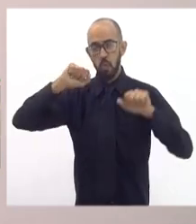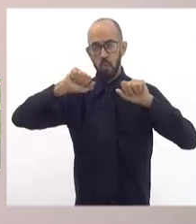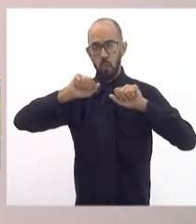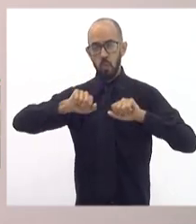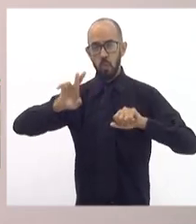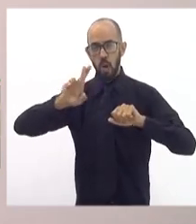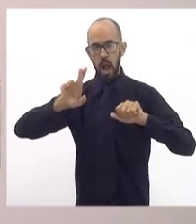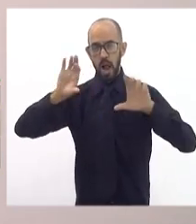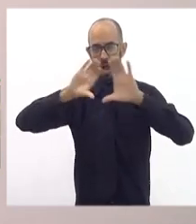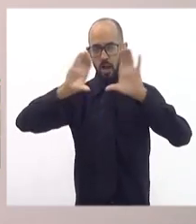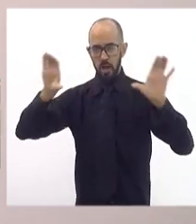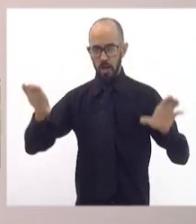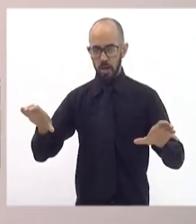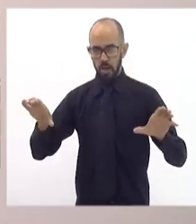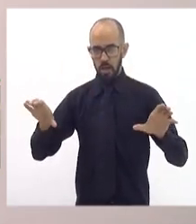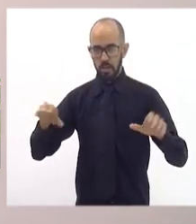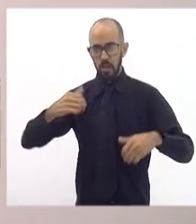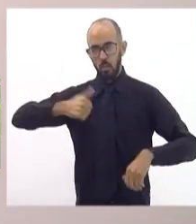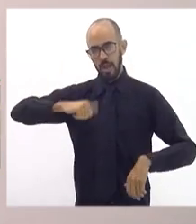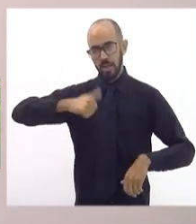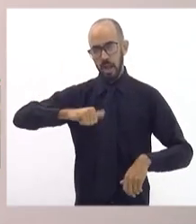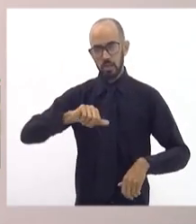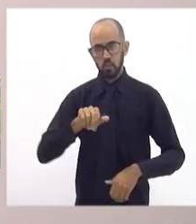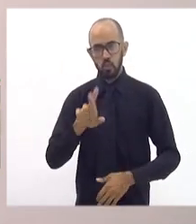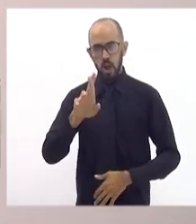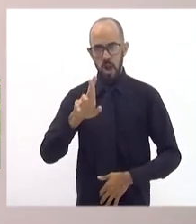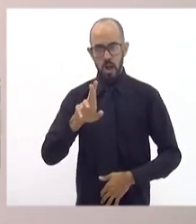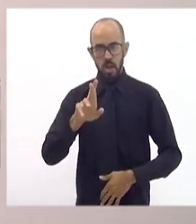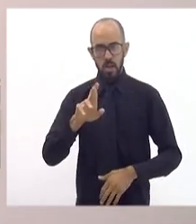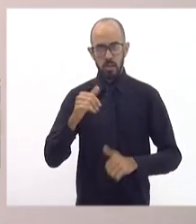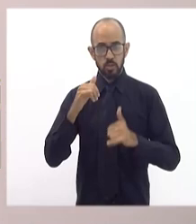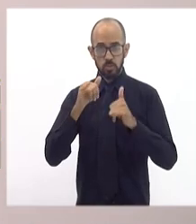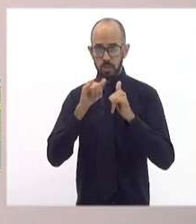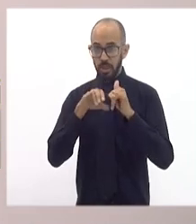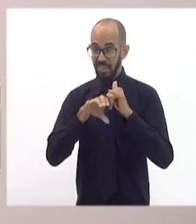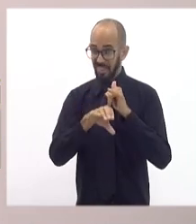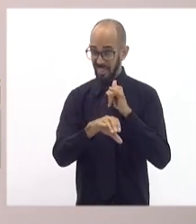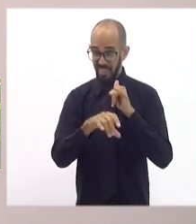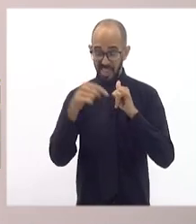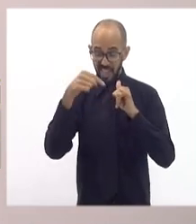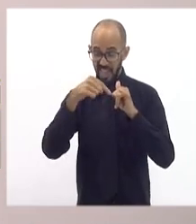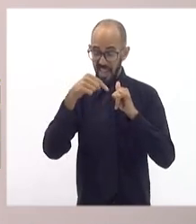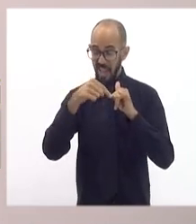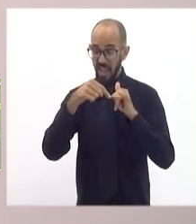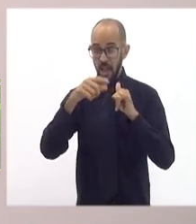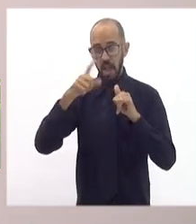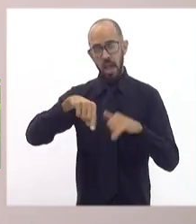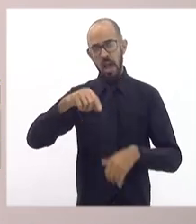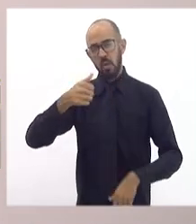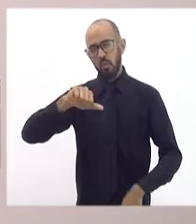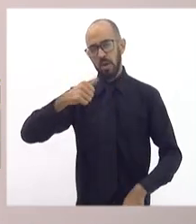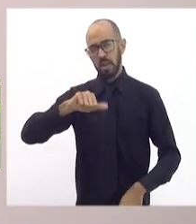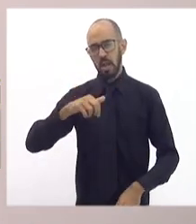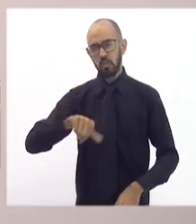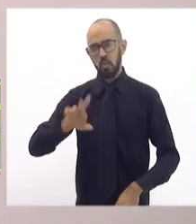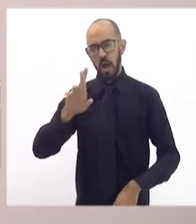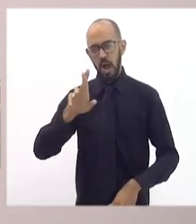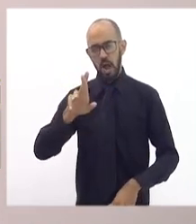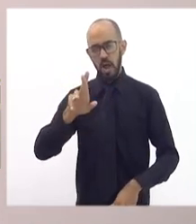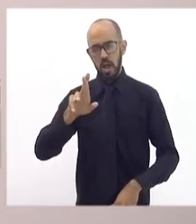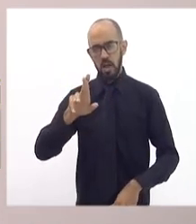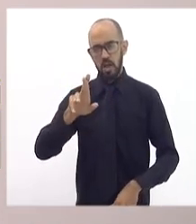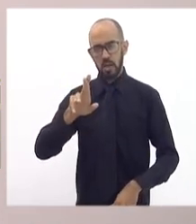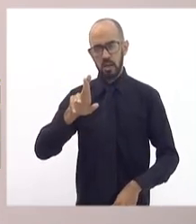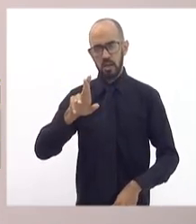que tem para ver o impacto cumulativo sobre a qualidade do ar e que uma térmica faz Qual é a maior poluição de uma térmica é na qualidade do ar então